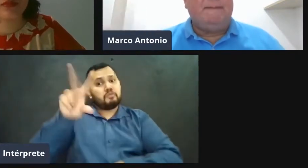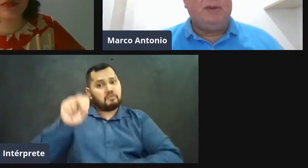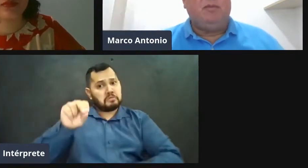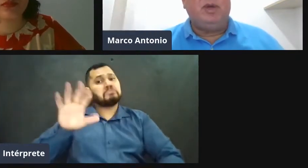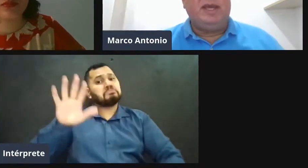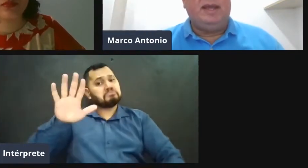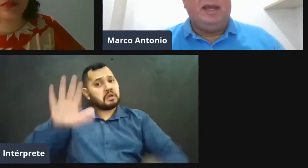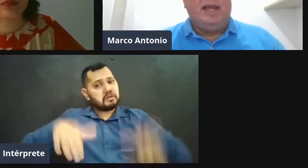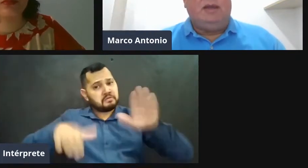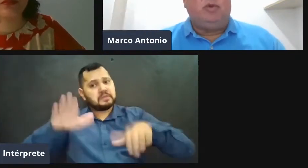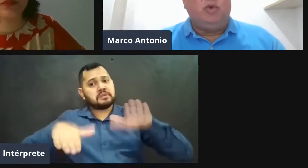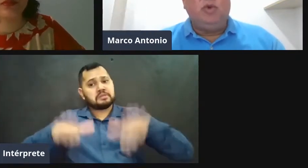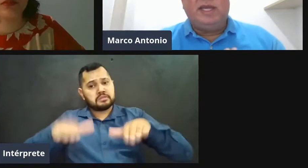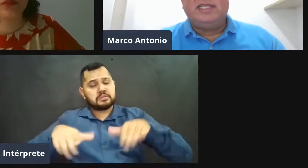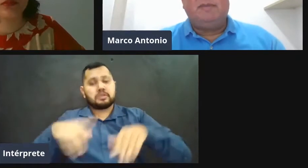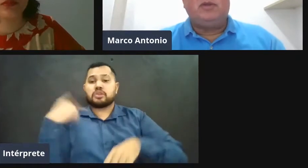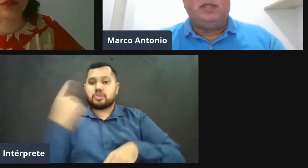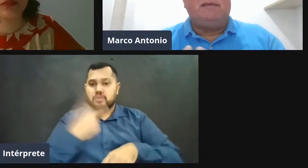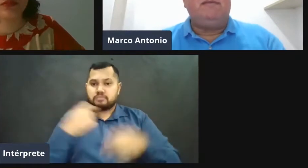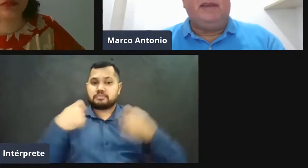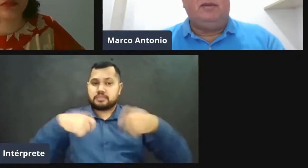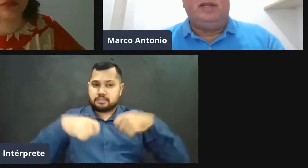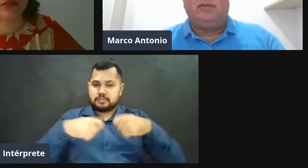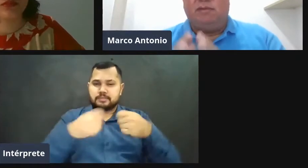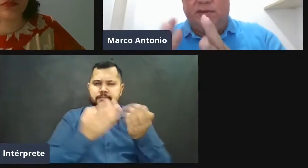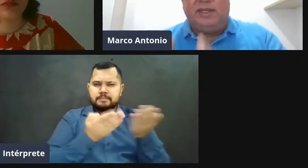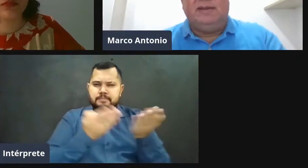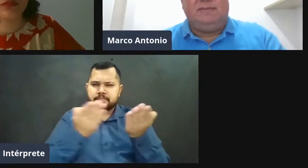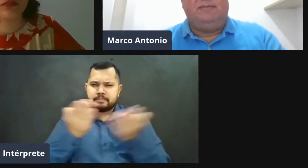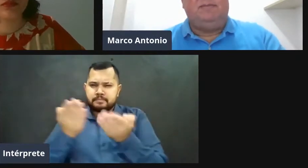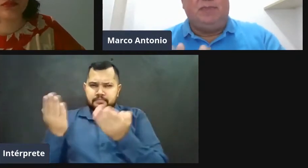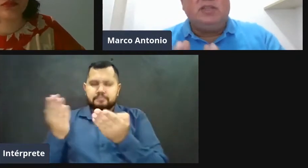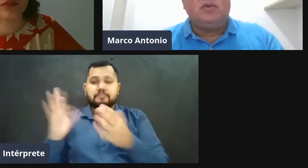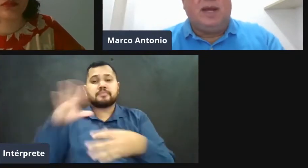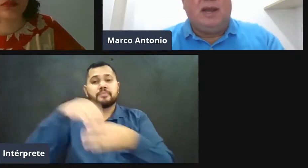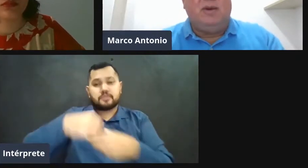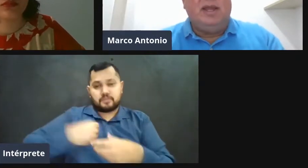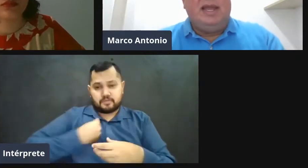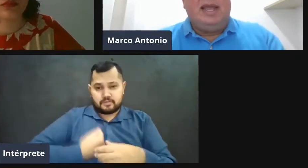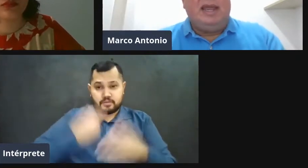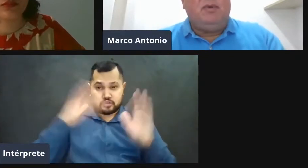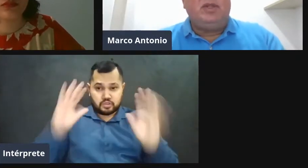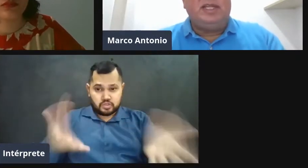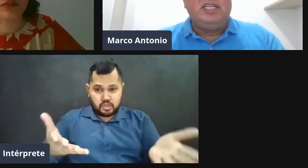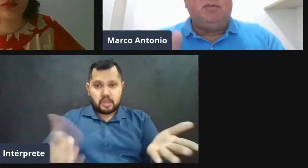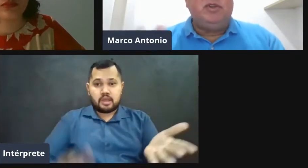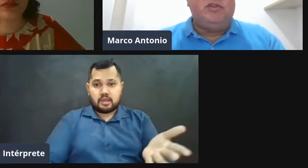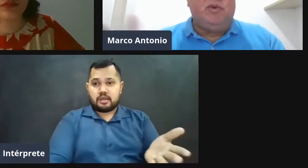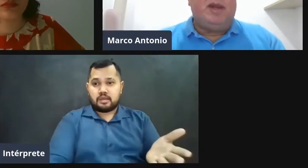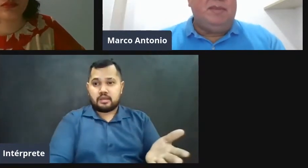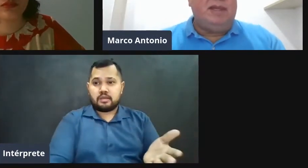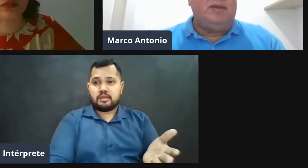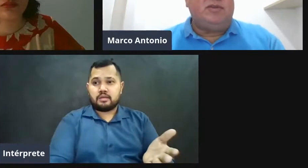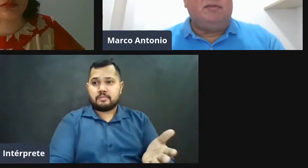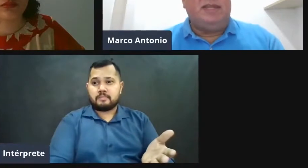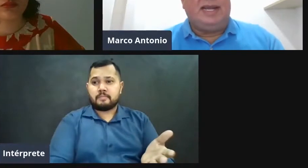que acompanhar, porque tudo que essa pessoa está vivendo na sua vida pessoal é importante para o desdobramento da sua